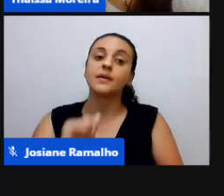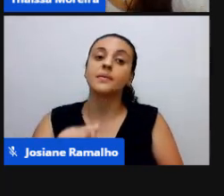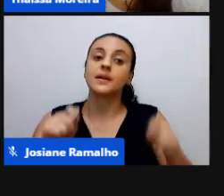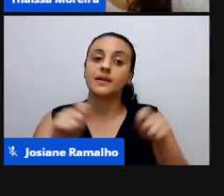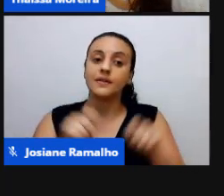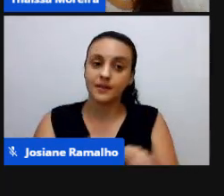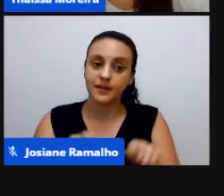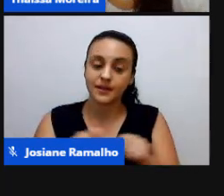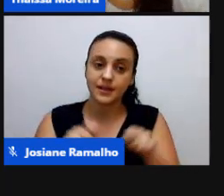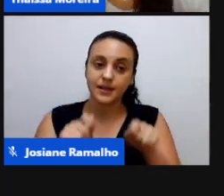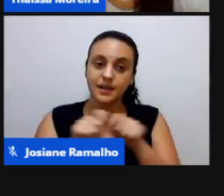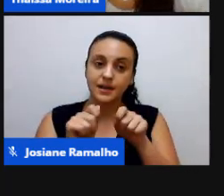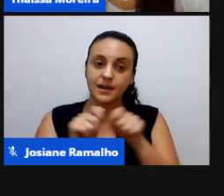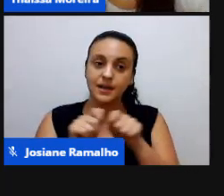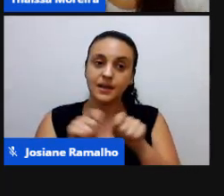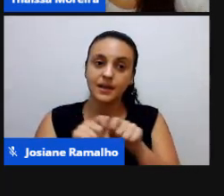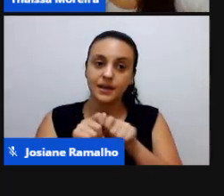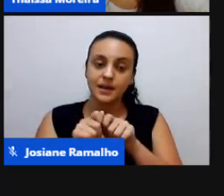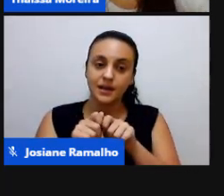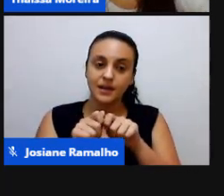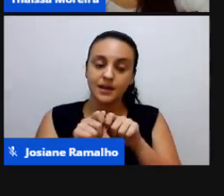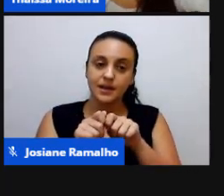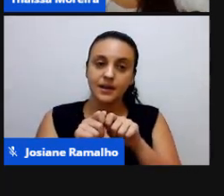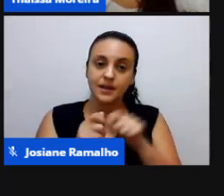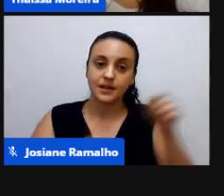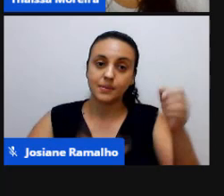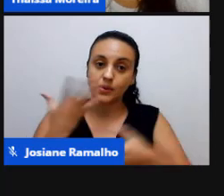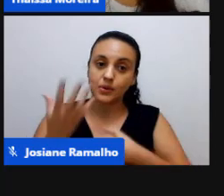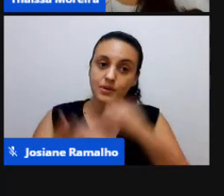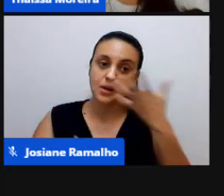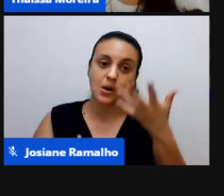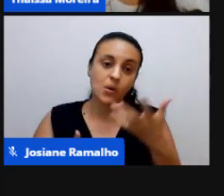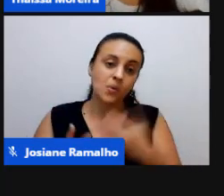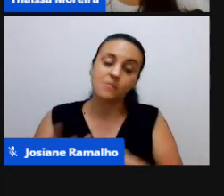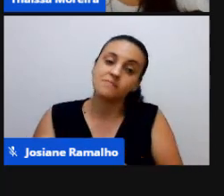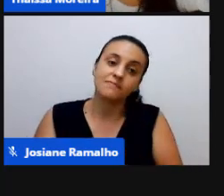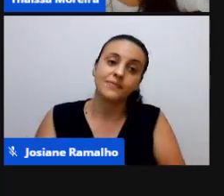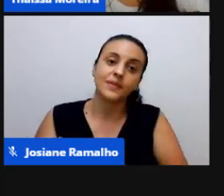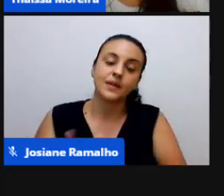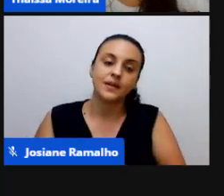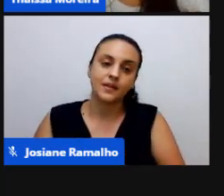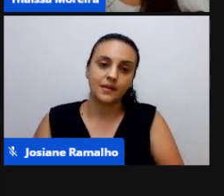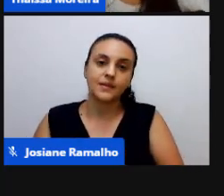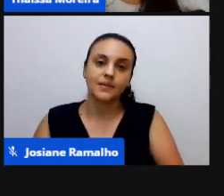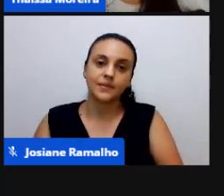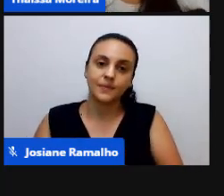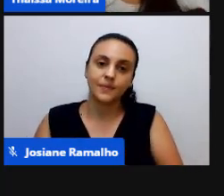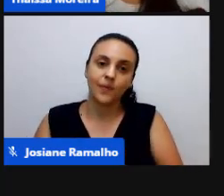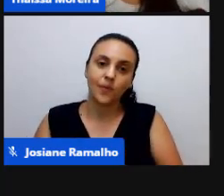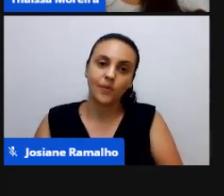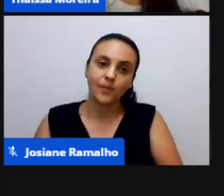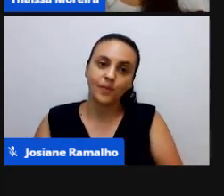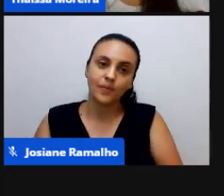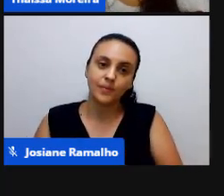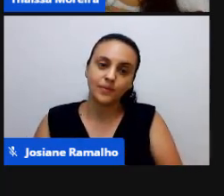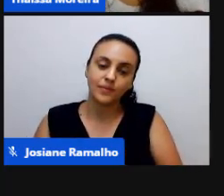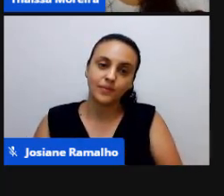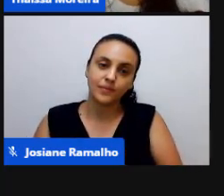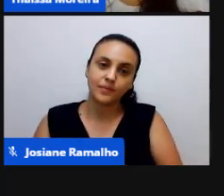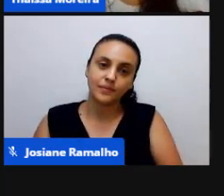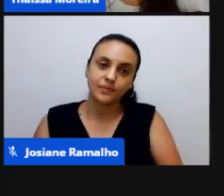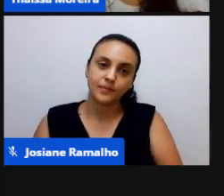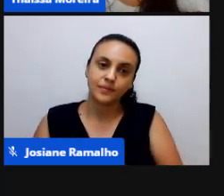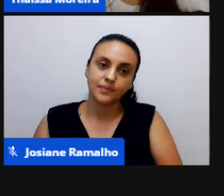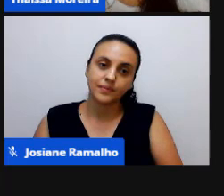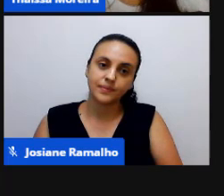fazer essa produção, pode sugerir que os alunos façam, ok? No próximo